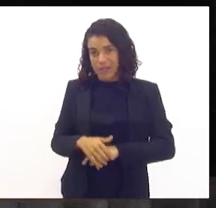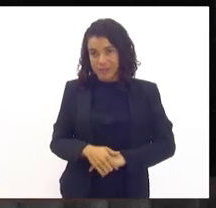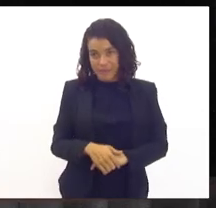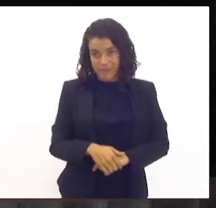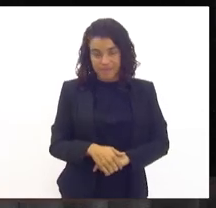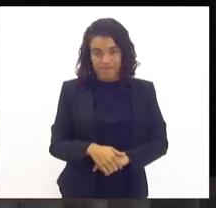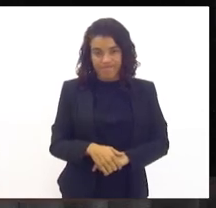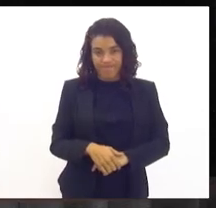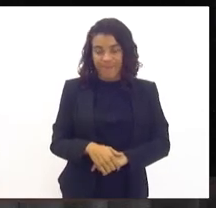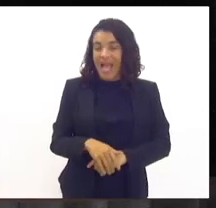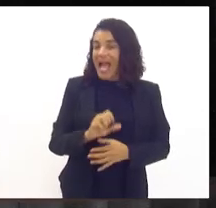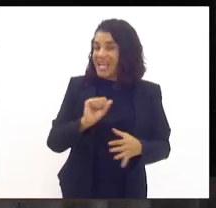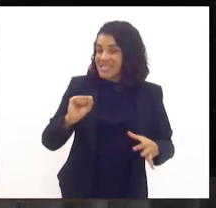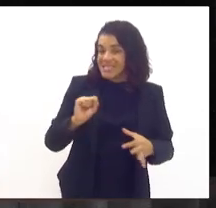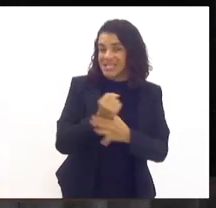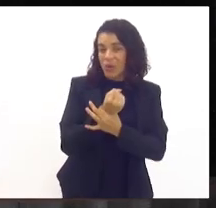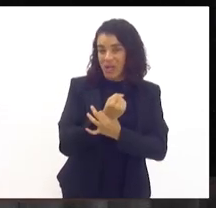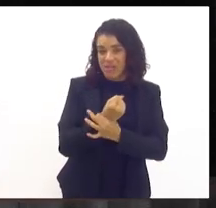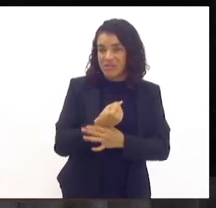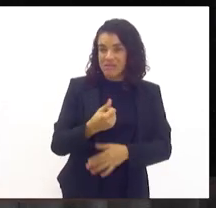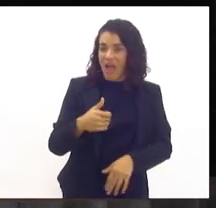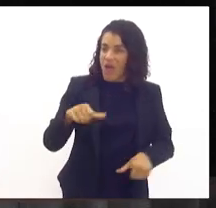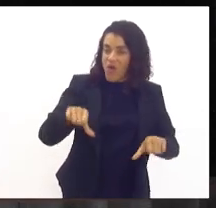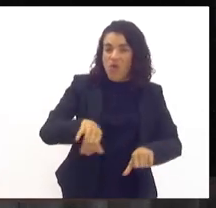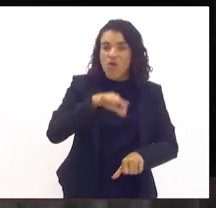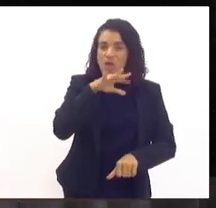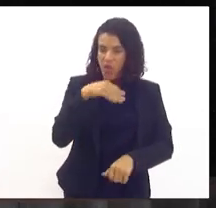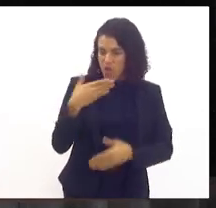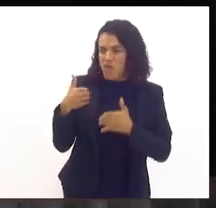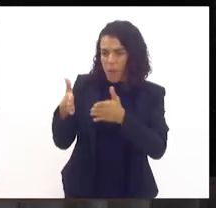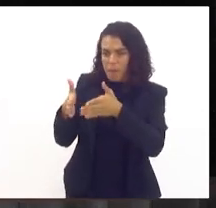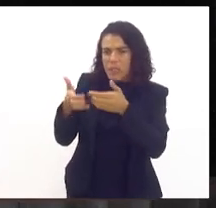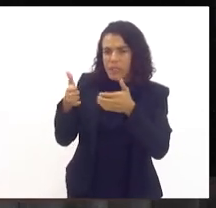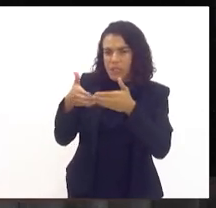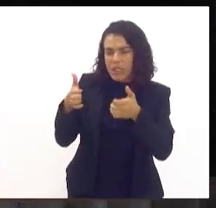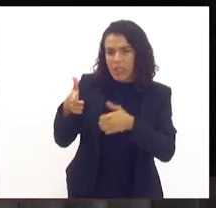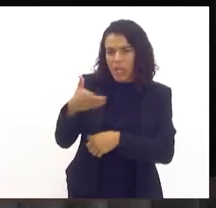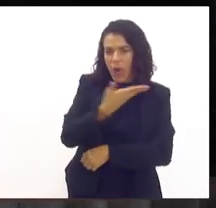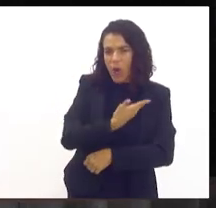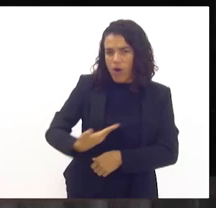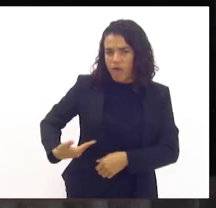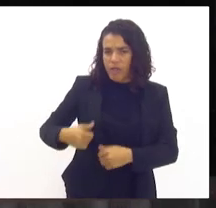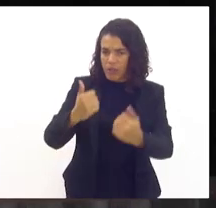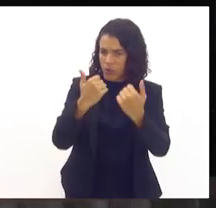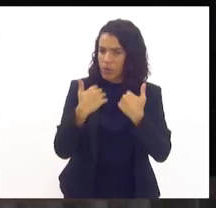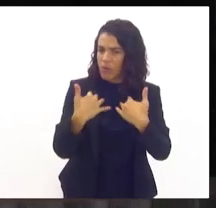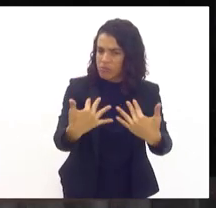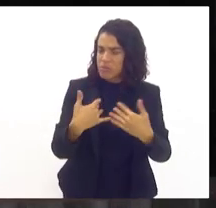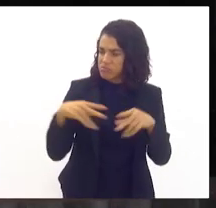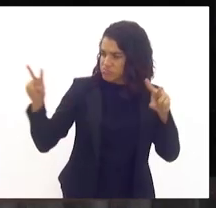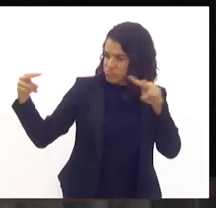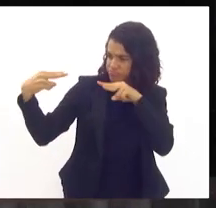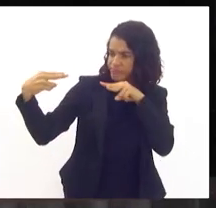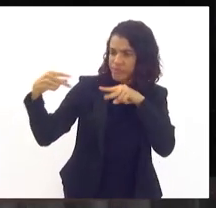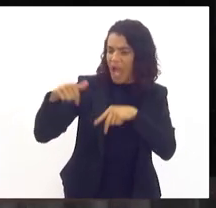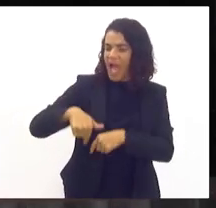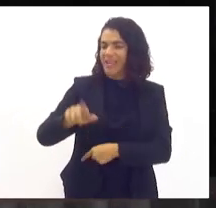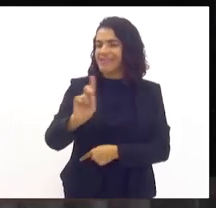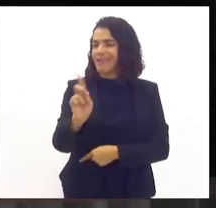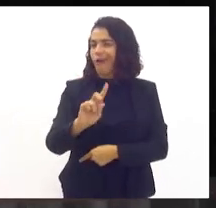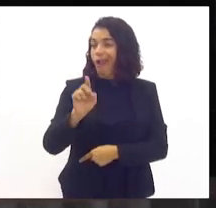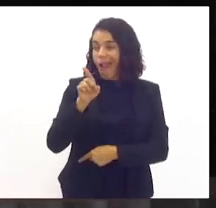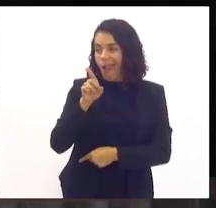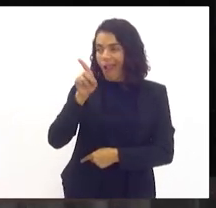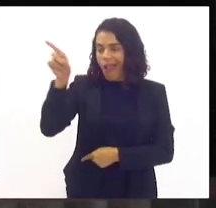está falida. E eu vou pedir uma audiência ao governador, que tem algumas coisas que eu quero falar para ele, cara a cara, não aqui nesse plenário,